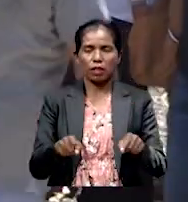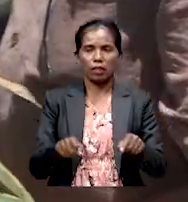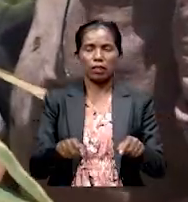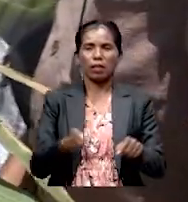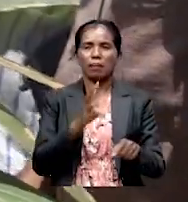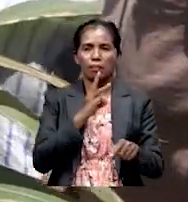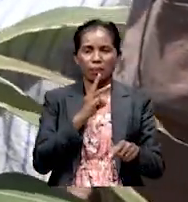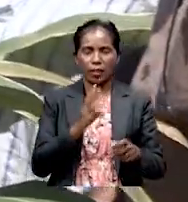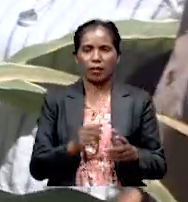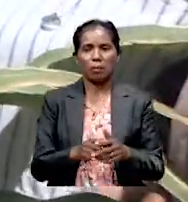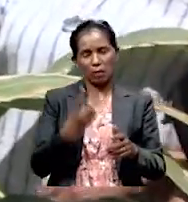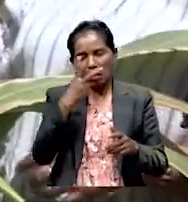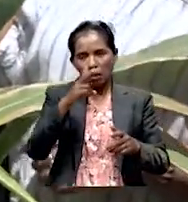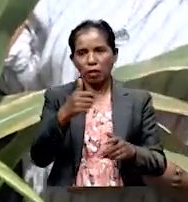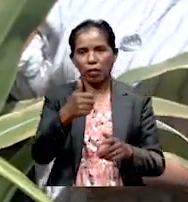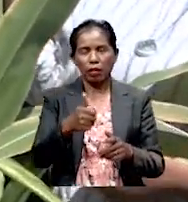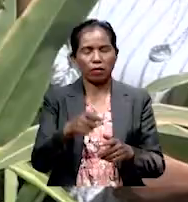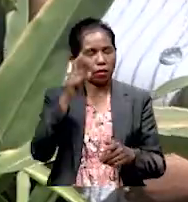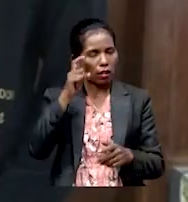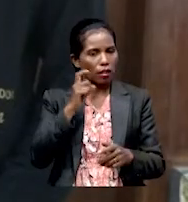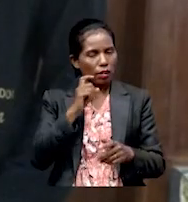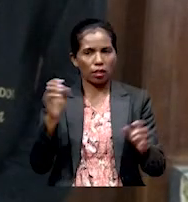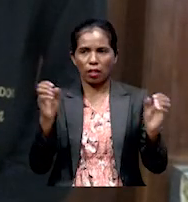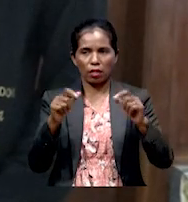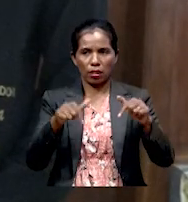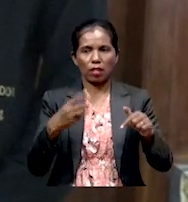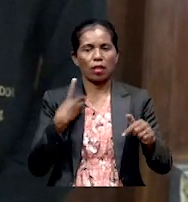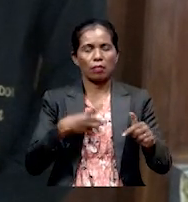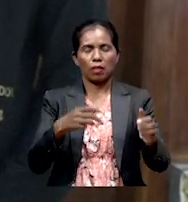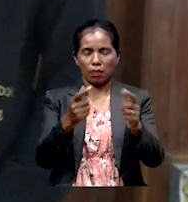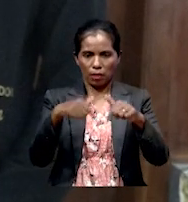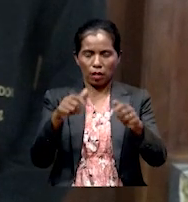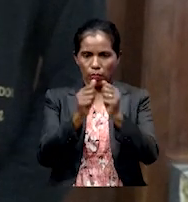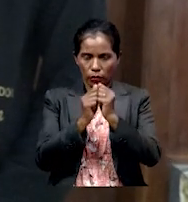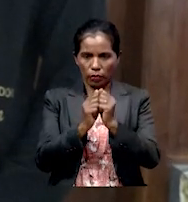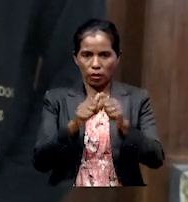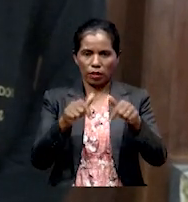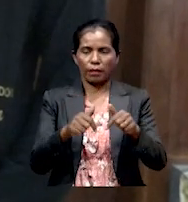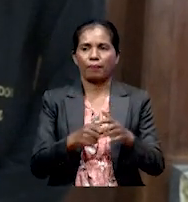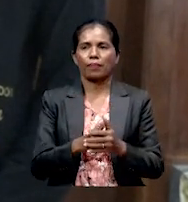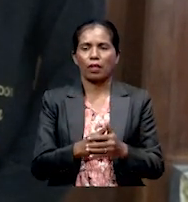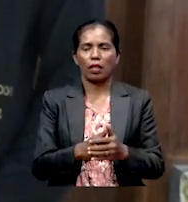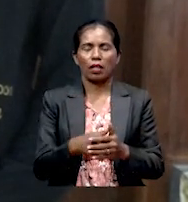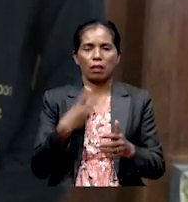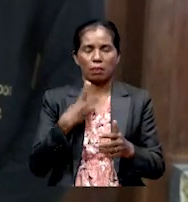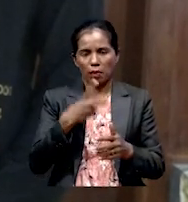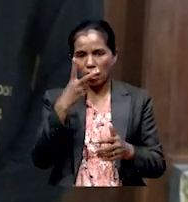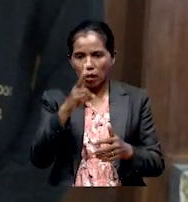loro mansana lá e neve em Nova York tinha teve a mãe há muito que né para testemunho